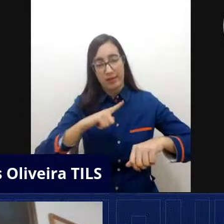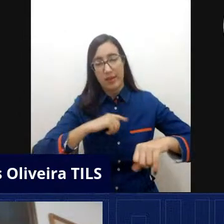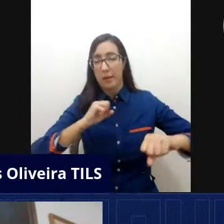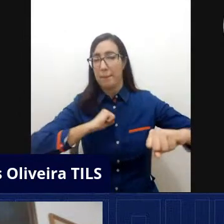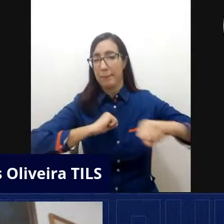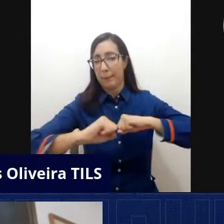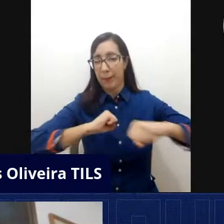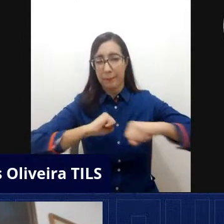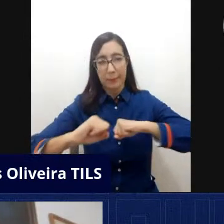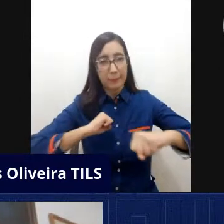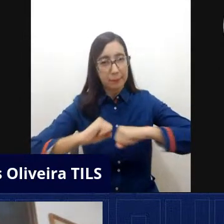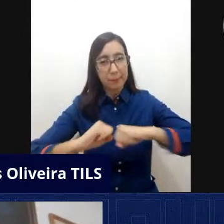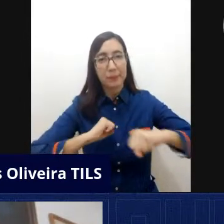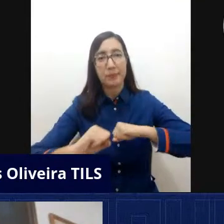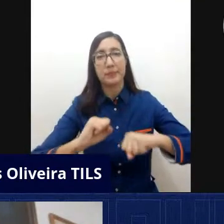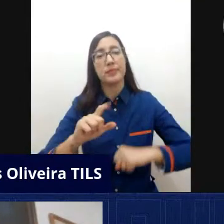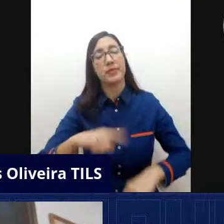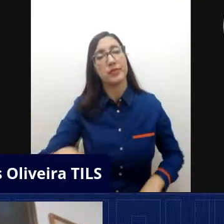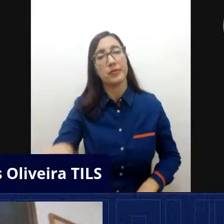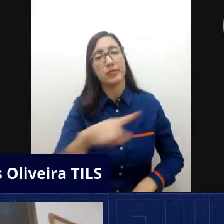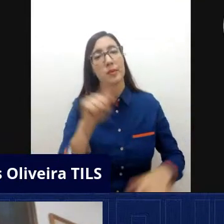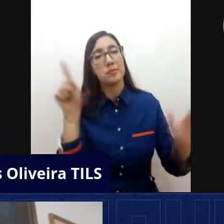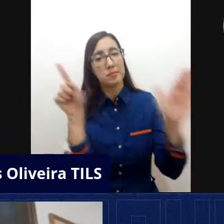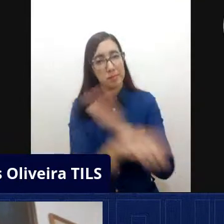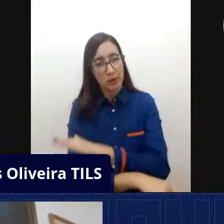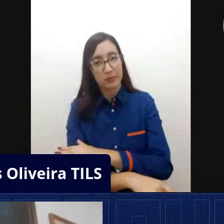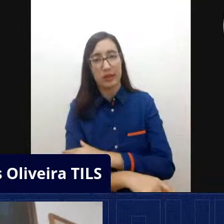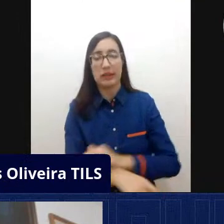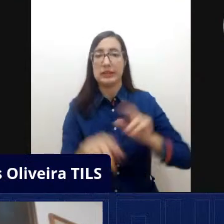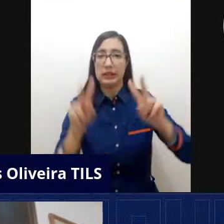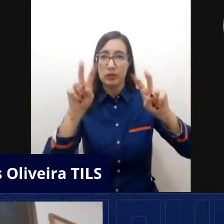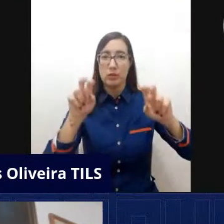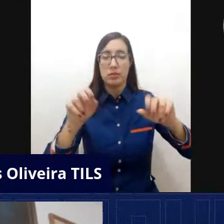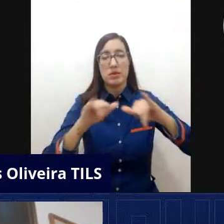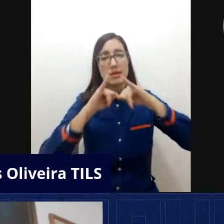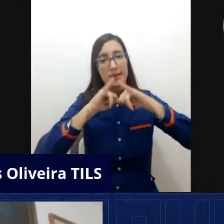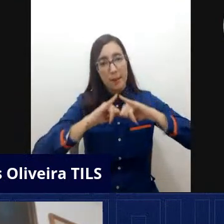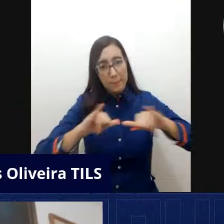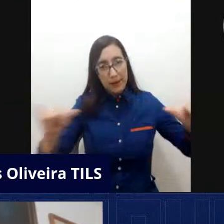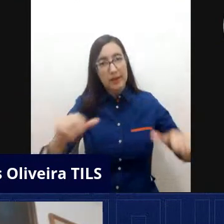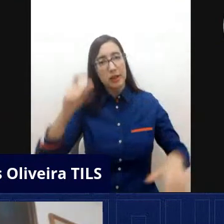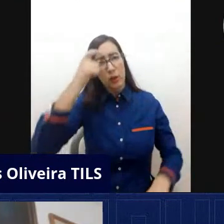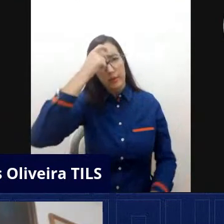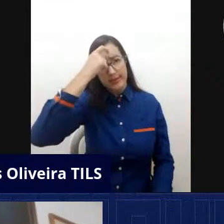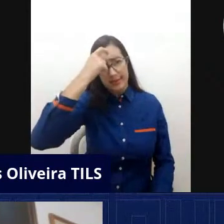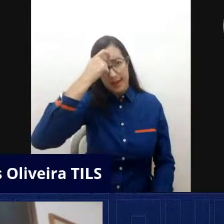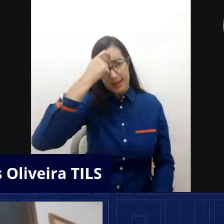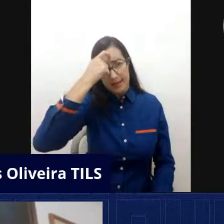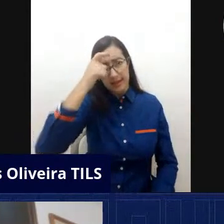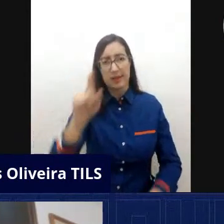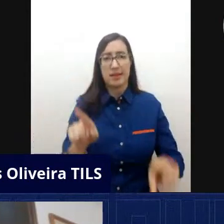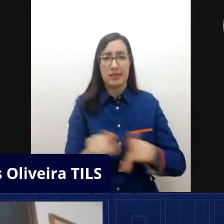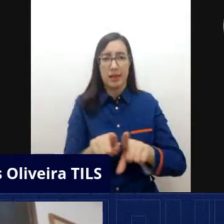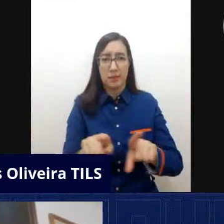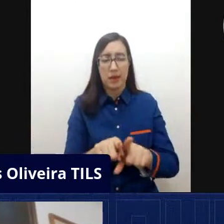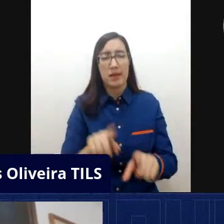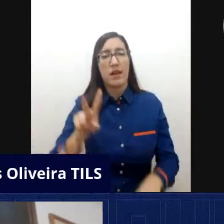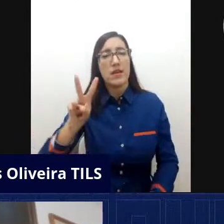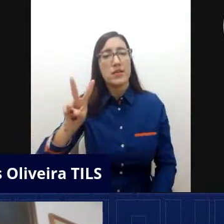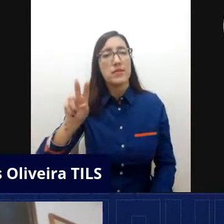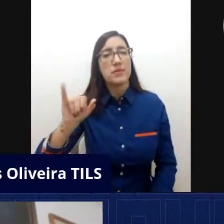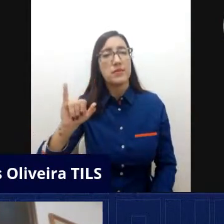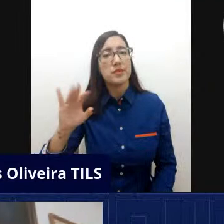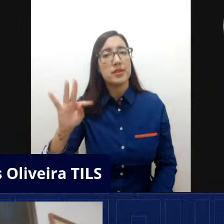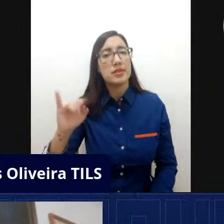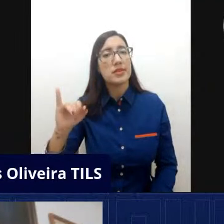campanha. É para ter uma conscientização, não só das mulheres, né, porque as mulheres já sofrem o problema, são as vítimas, mas também de conscientizar os homens.